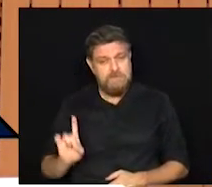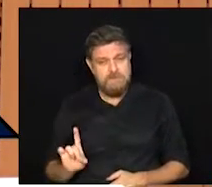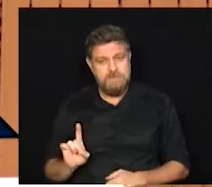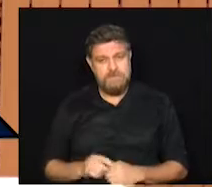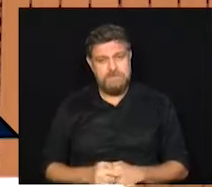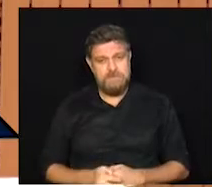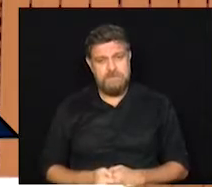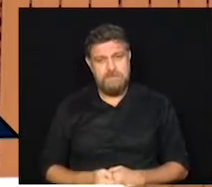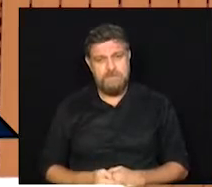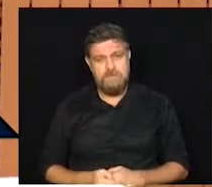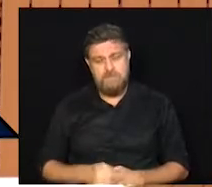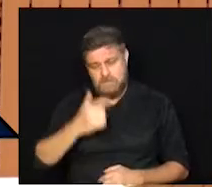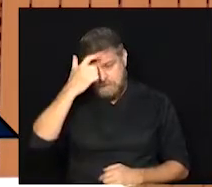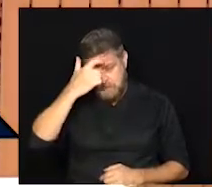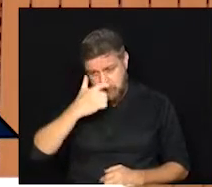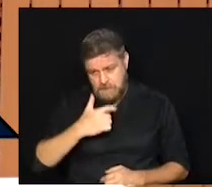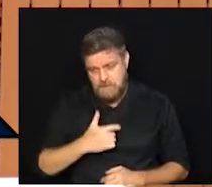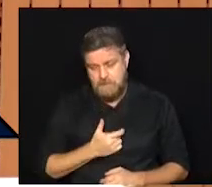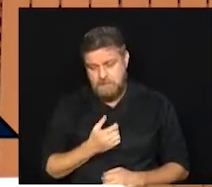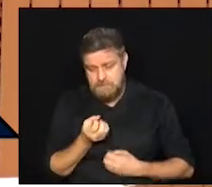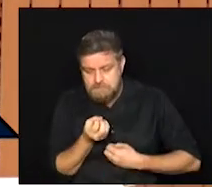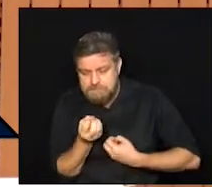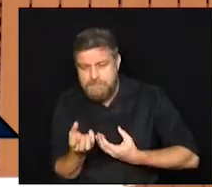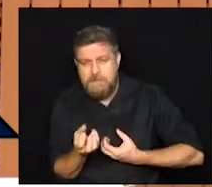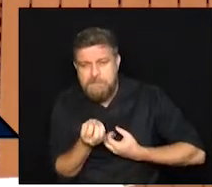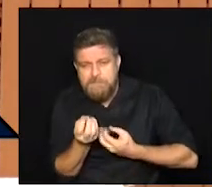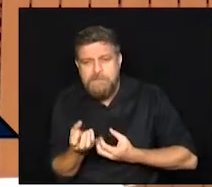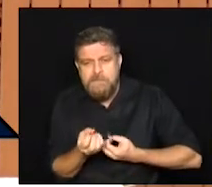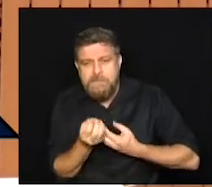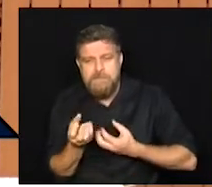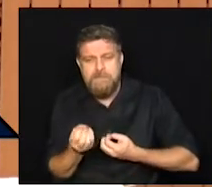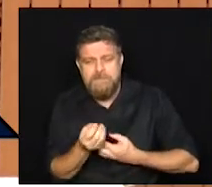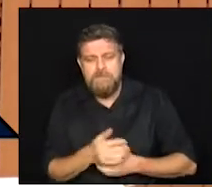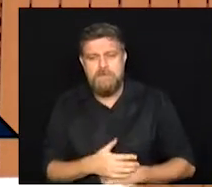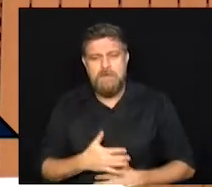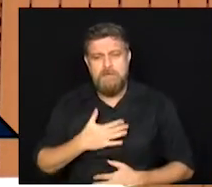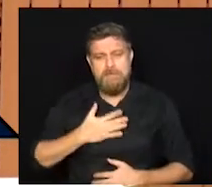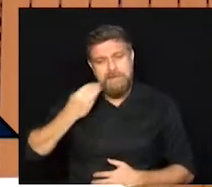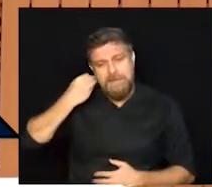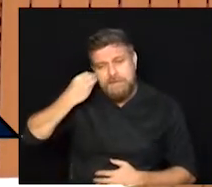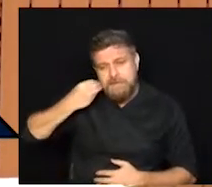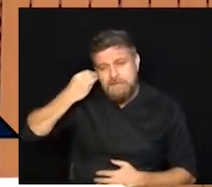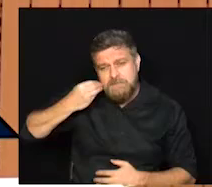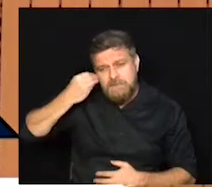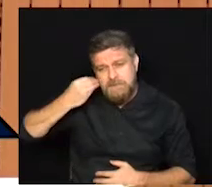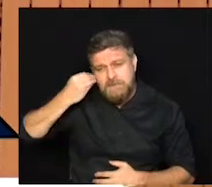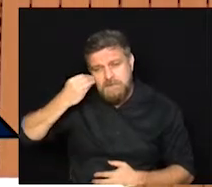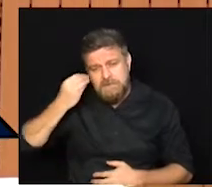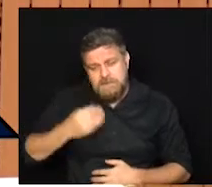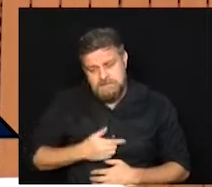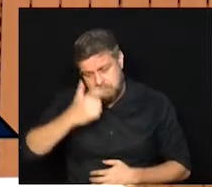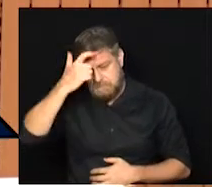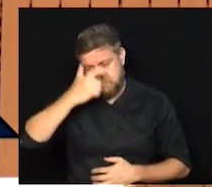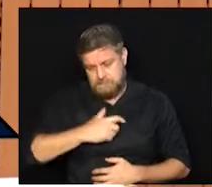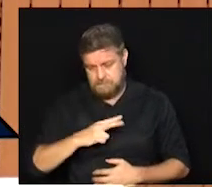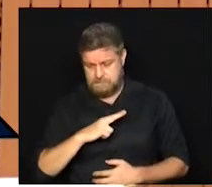pessoa que posso dar meus depoimentos, as dificuldades, o que realmente